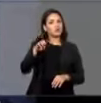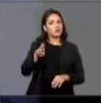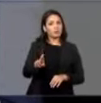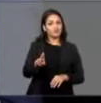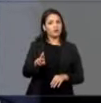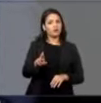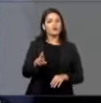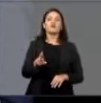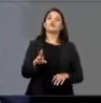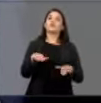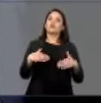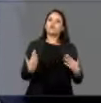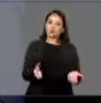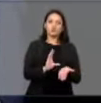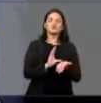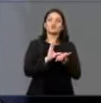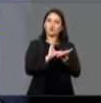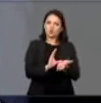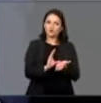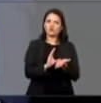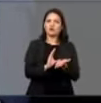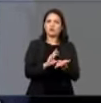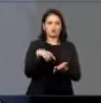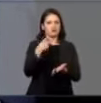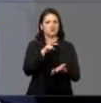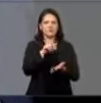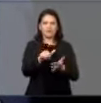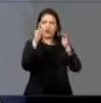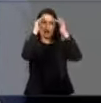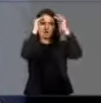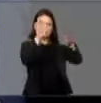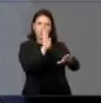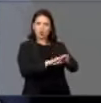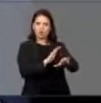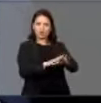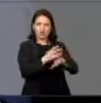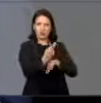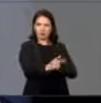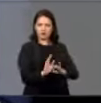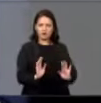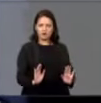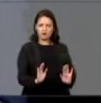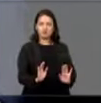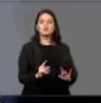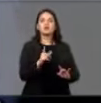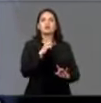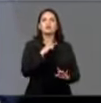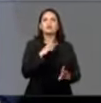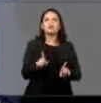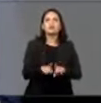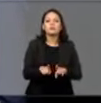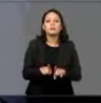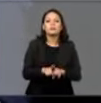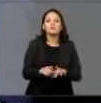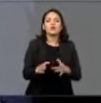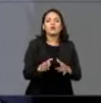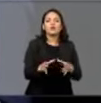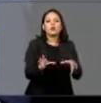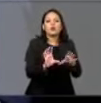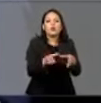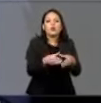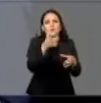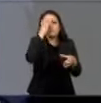mandato, o mandato será respeitado. Dentre esses conselheiros existem muitos que